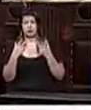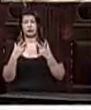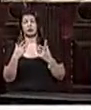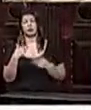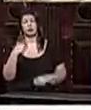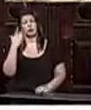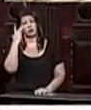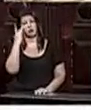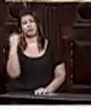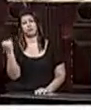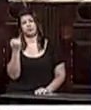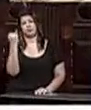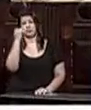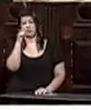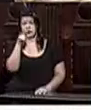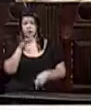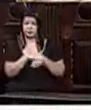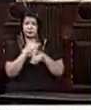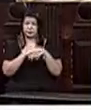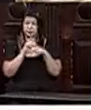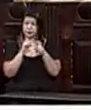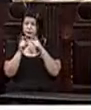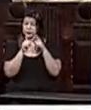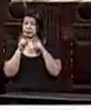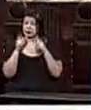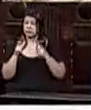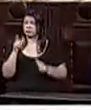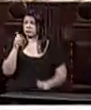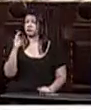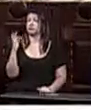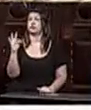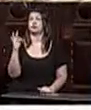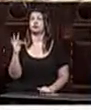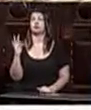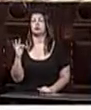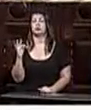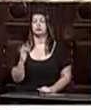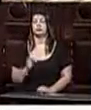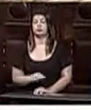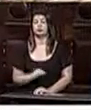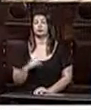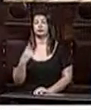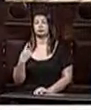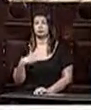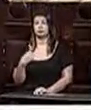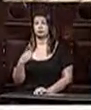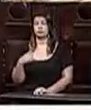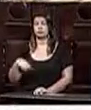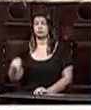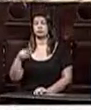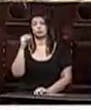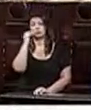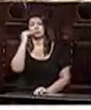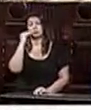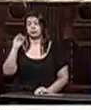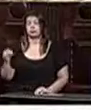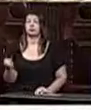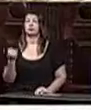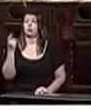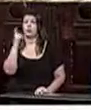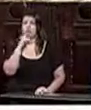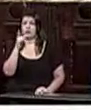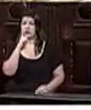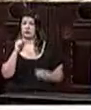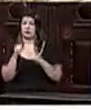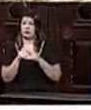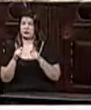muito oportuna essa iniciativa da audiência em Teresópolis, que mais não seja, e se servir para isso, acho que era muita coisa, para fazer, deputado